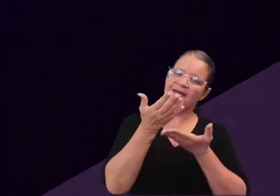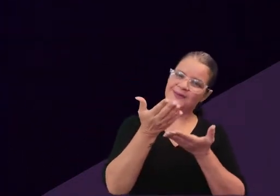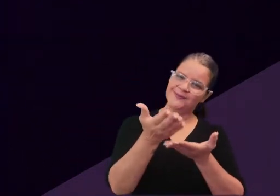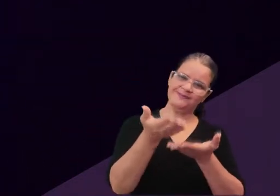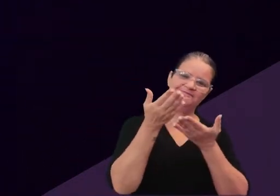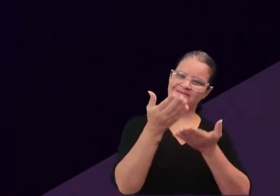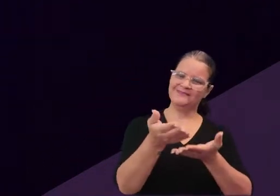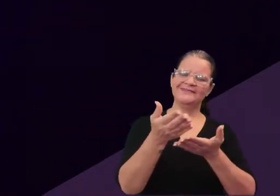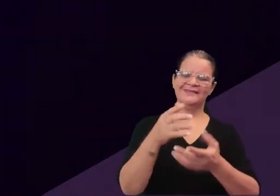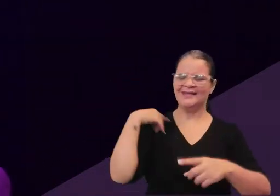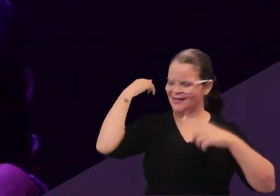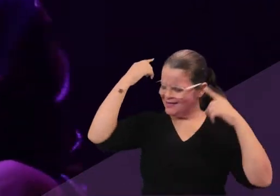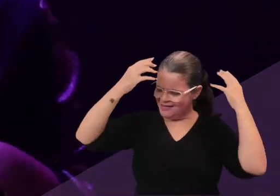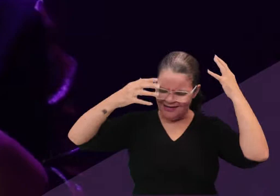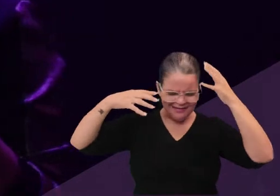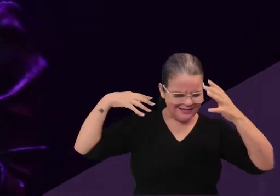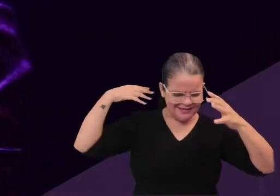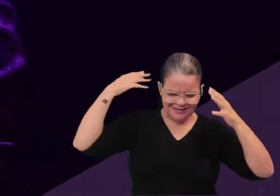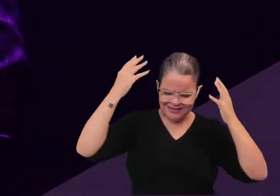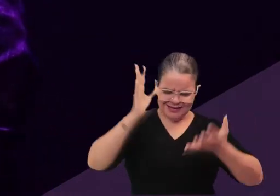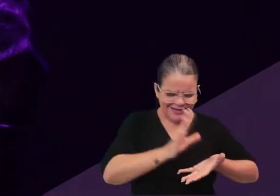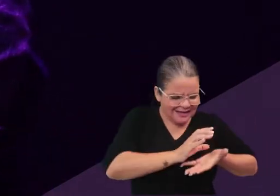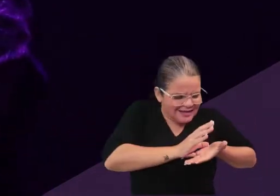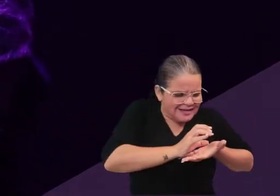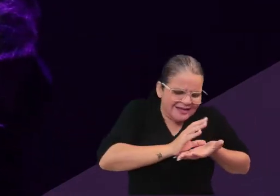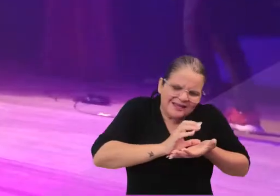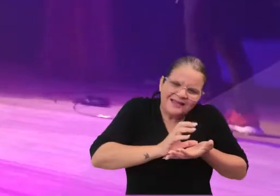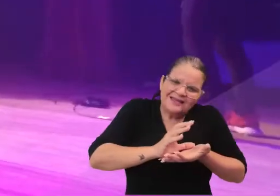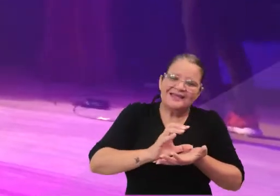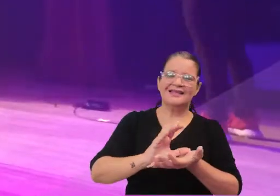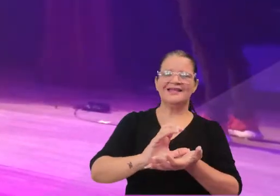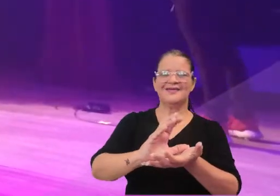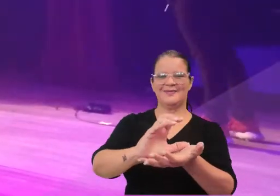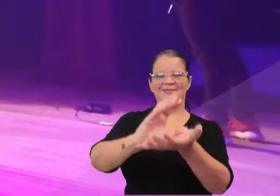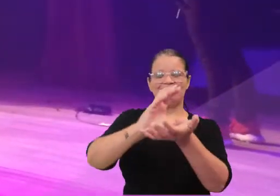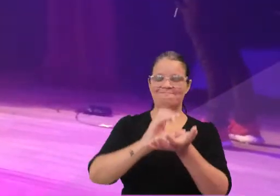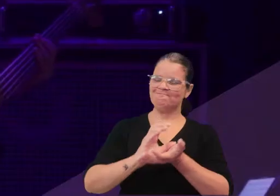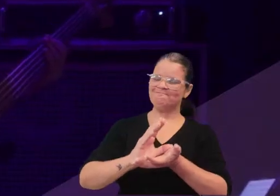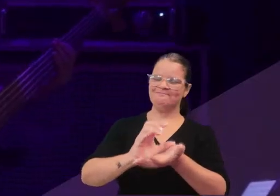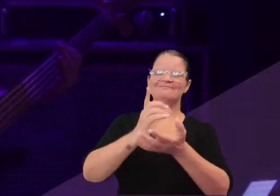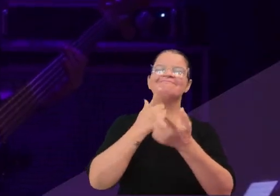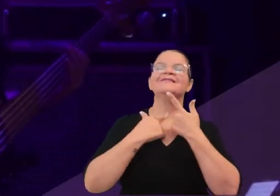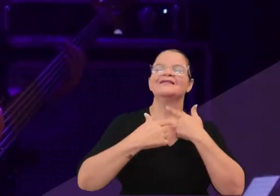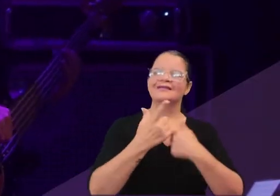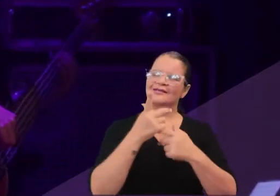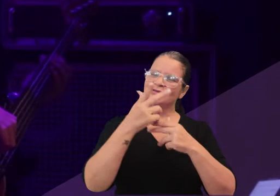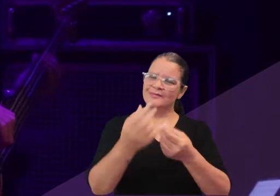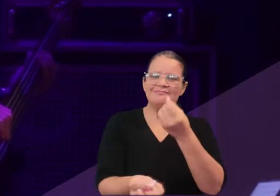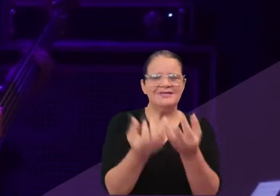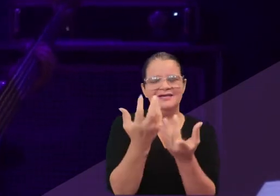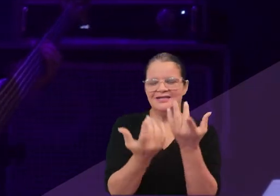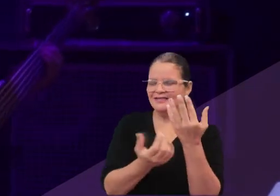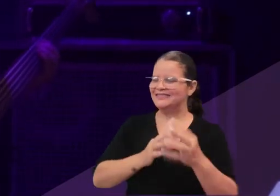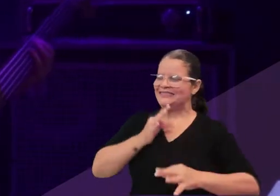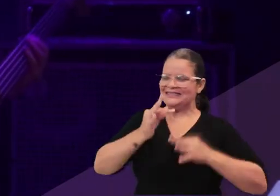apagar. Sei que errei, tô aqui pra te pedir perdão. Cabeça doida, coração na